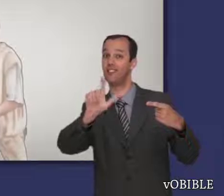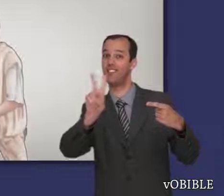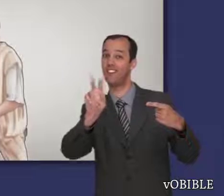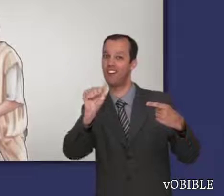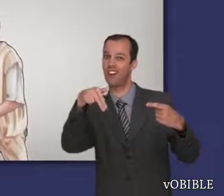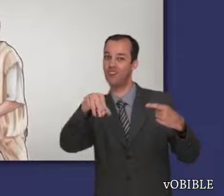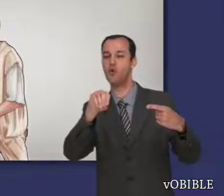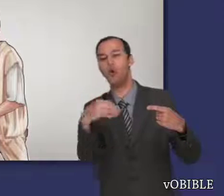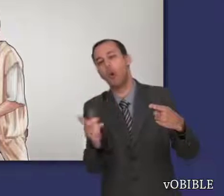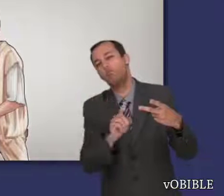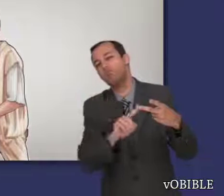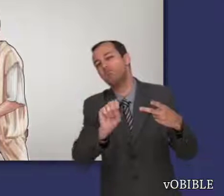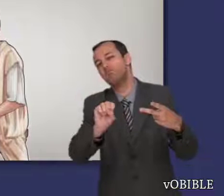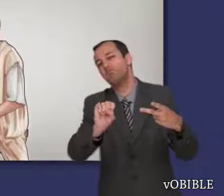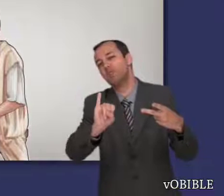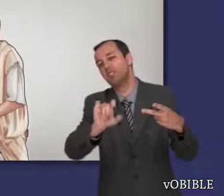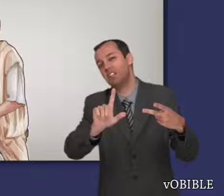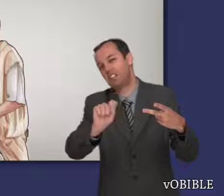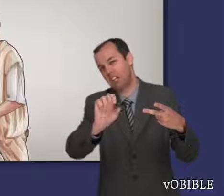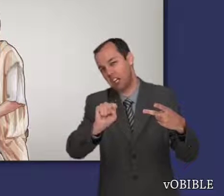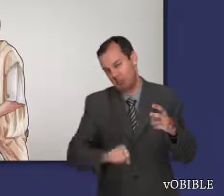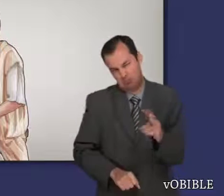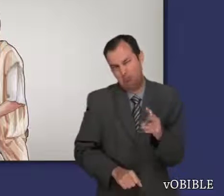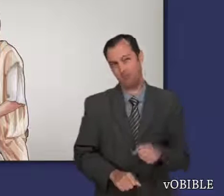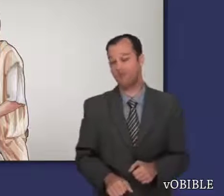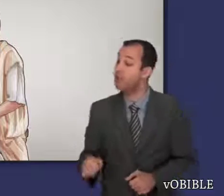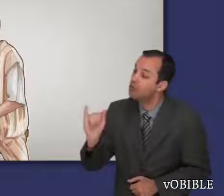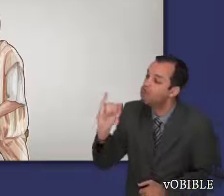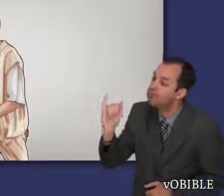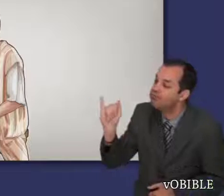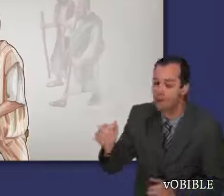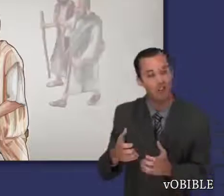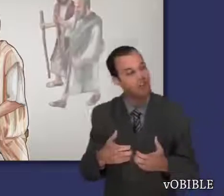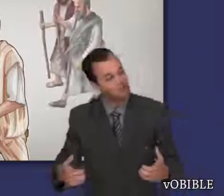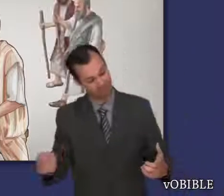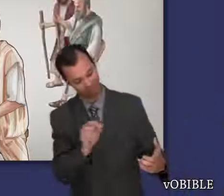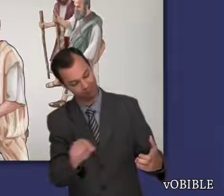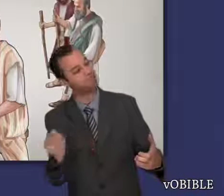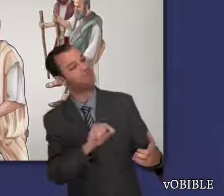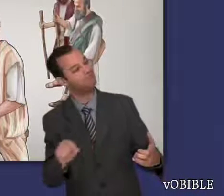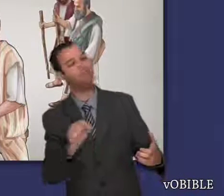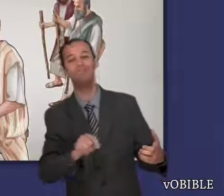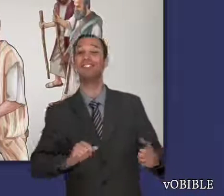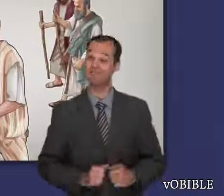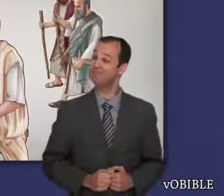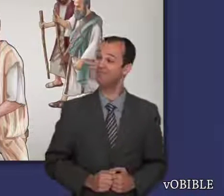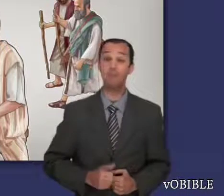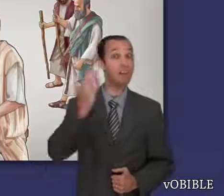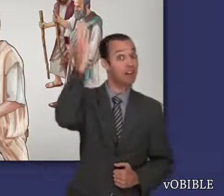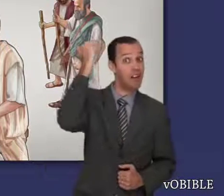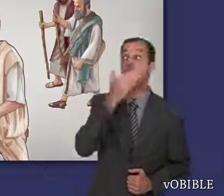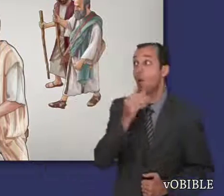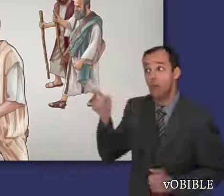colocar por escrito o que ele queria dizer em sua primeira carta. Silvano, também conhecido como Silas, provavelmente é o mesmo Silas